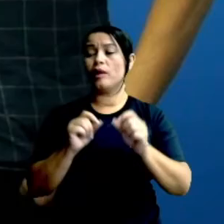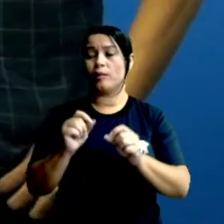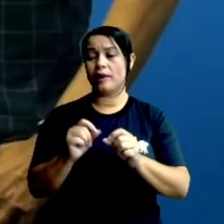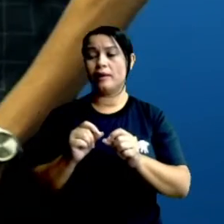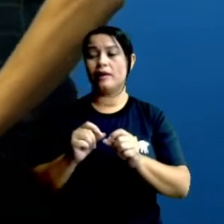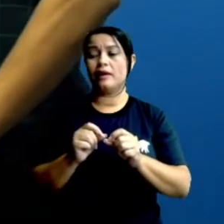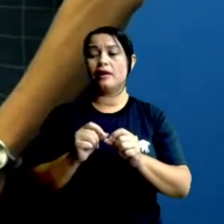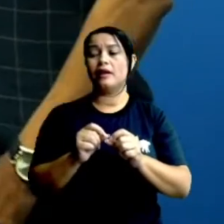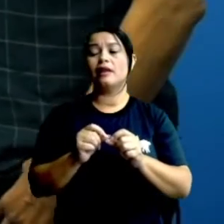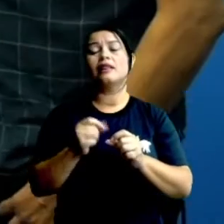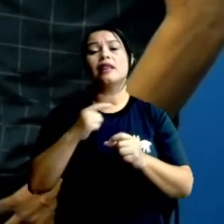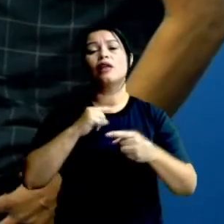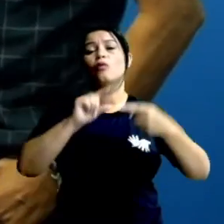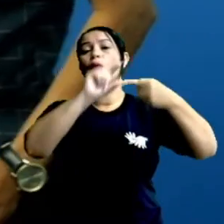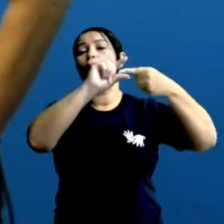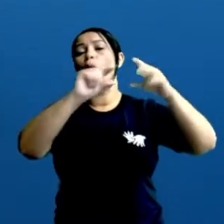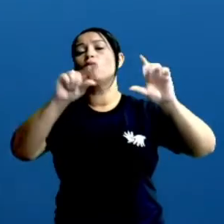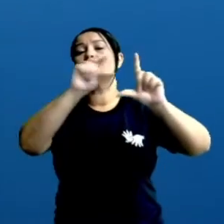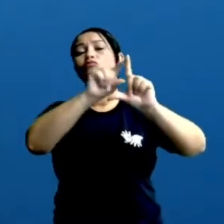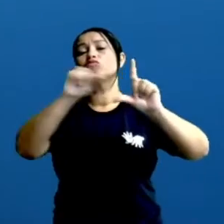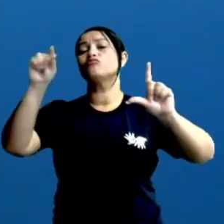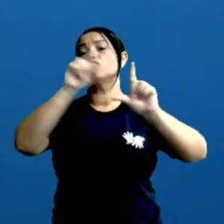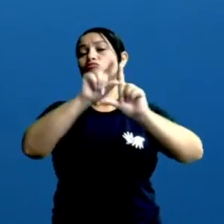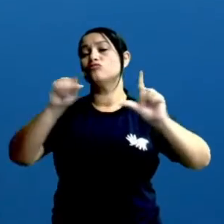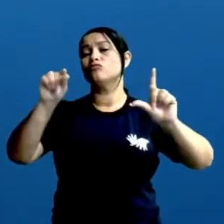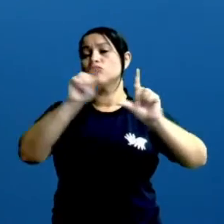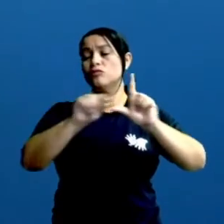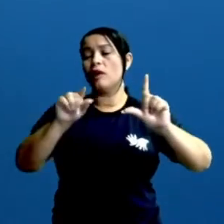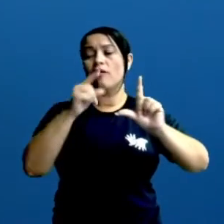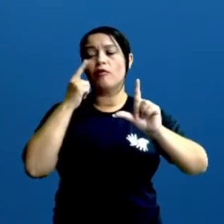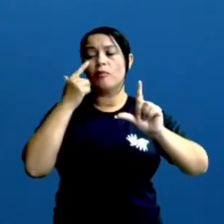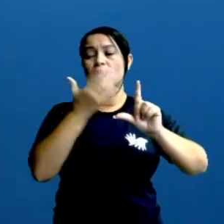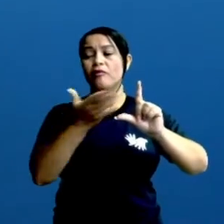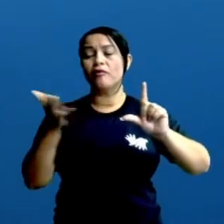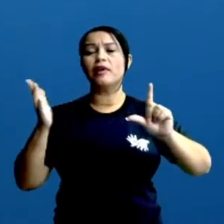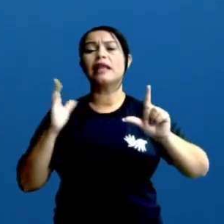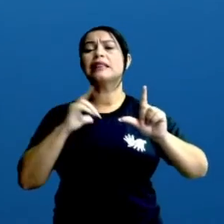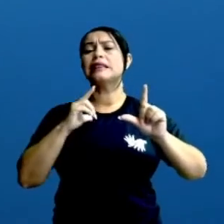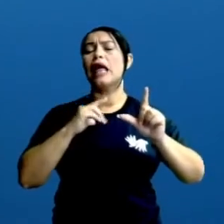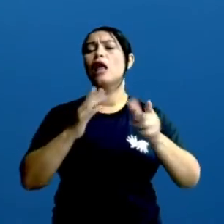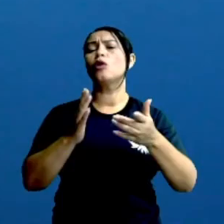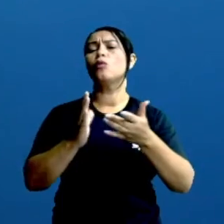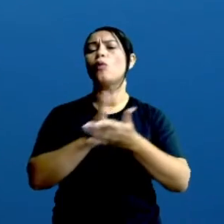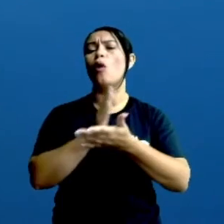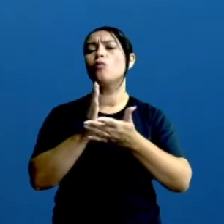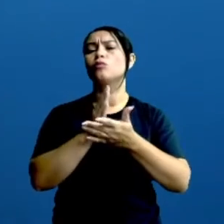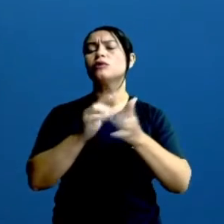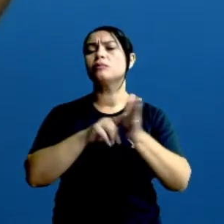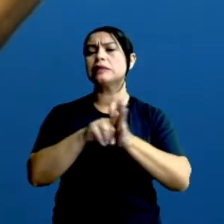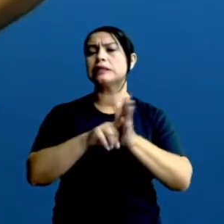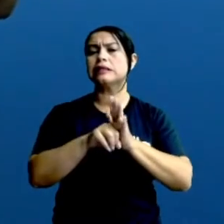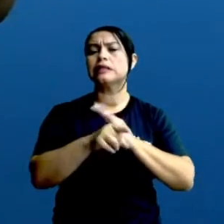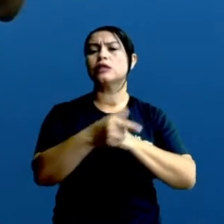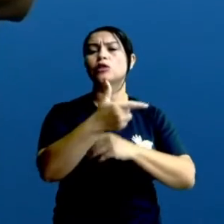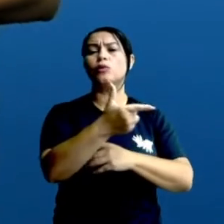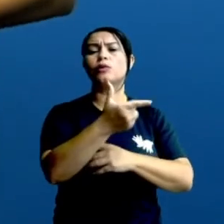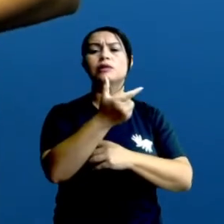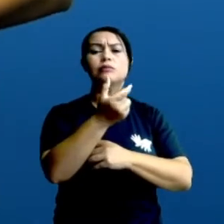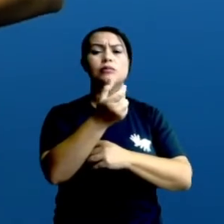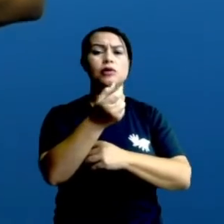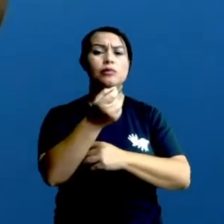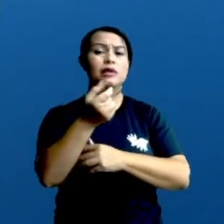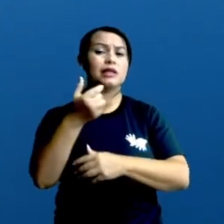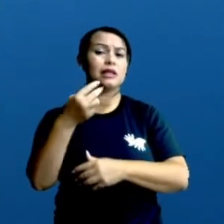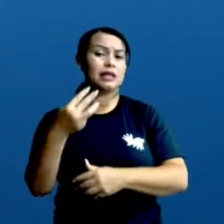outro gráfico, eu trago aqui exatamente a atualização. Então, com base em dados de 2013, né, ou seja, não são de 2021,